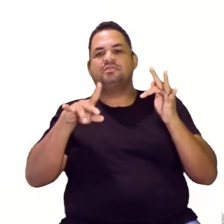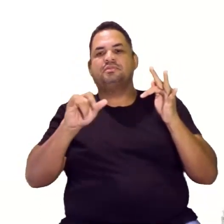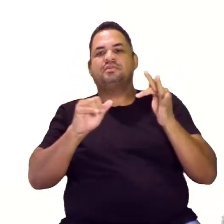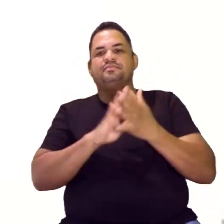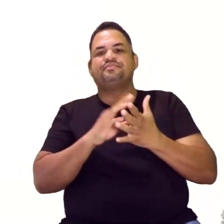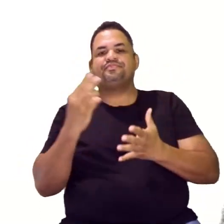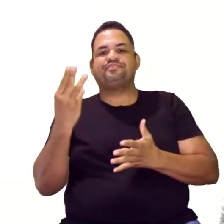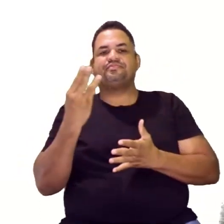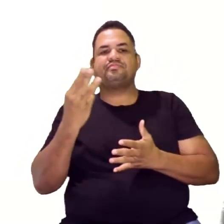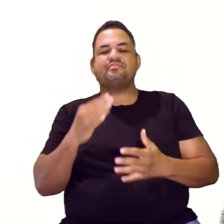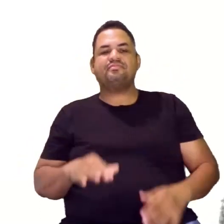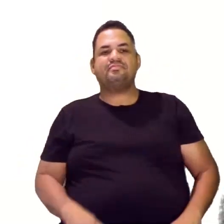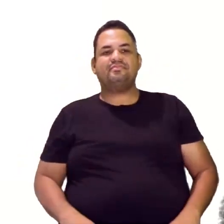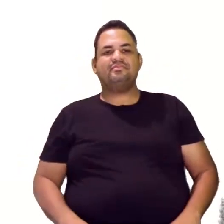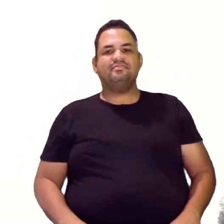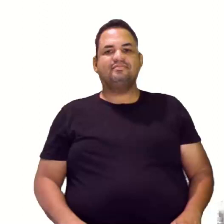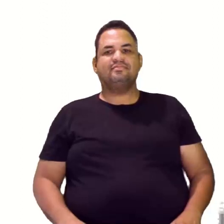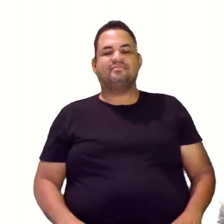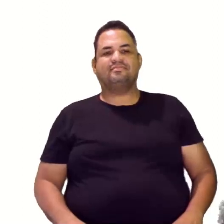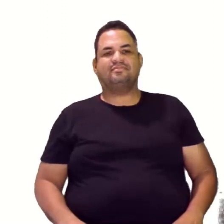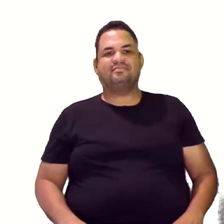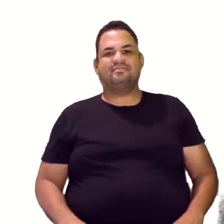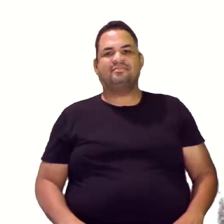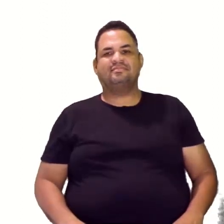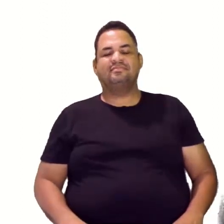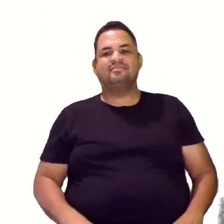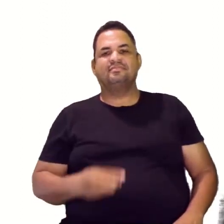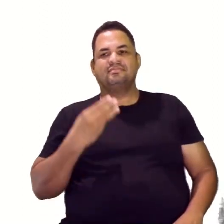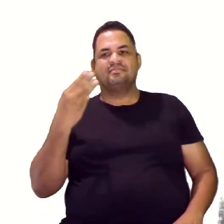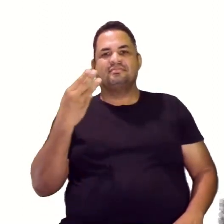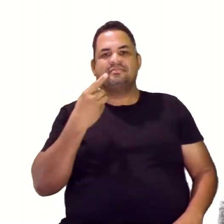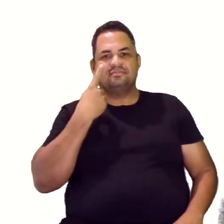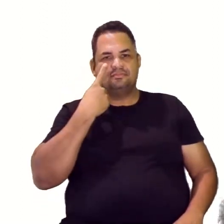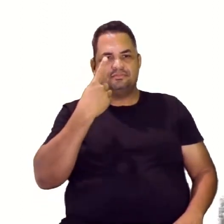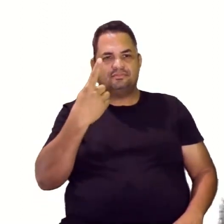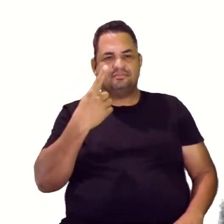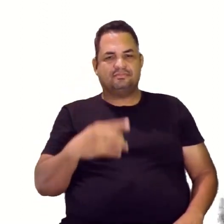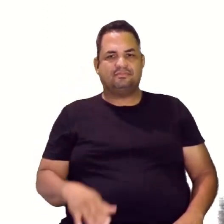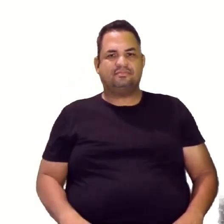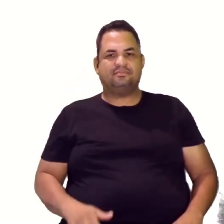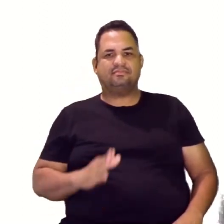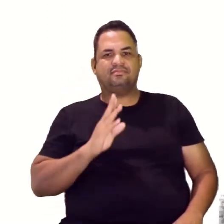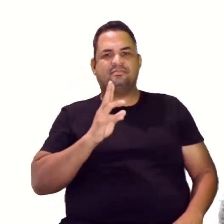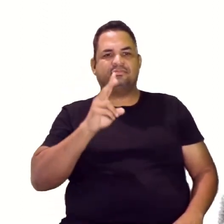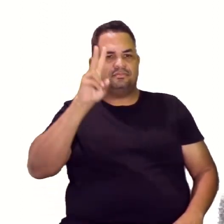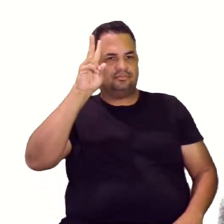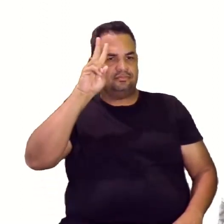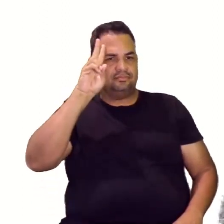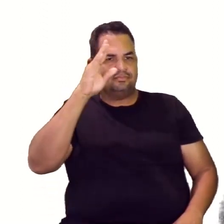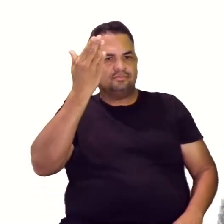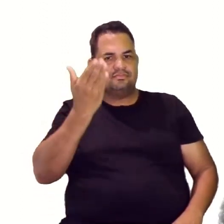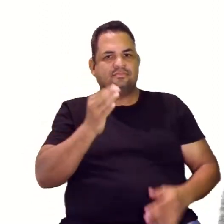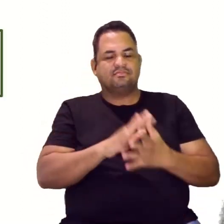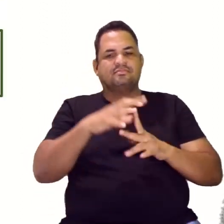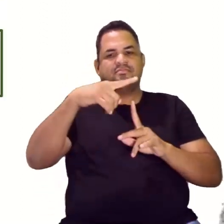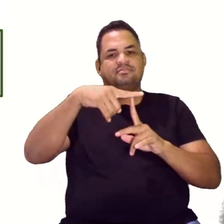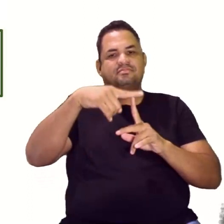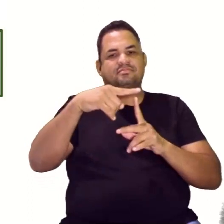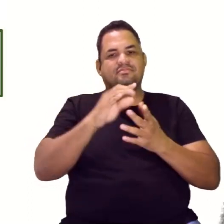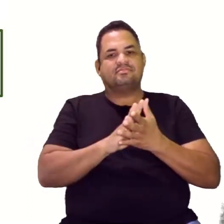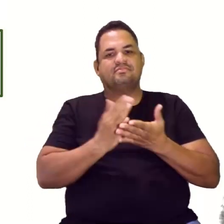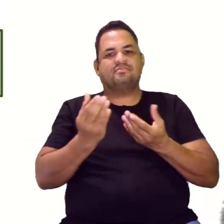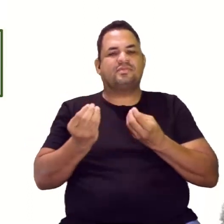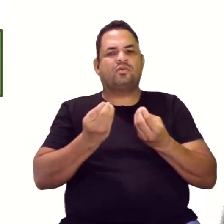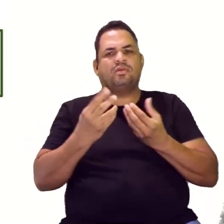terceira parte. Muito bem. Na terceira parte a gente viu o quê, né? A gente sempre relembra um pouquinho do tipo, das